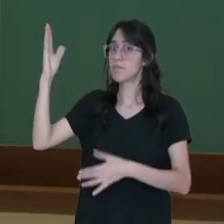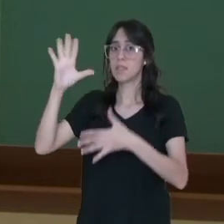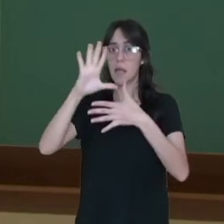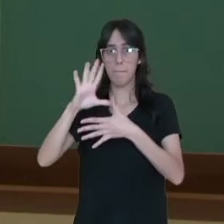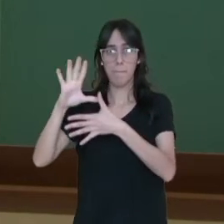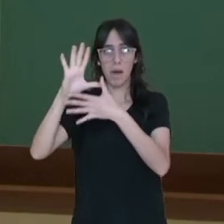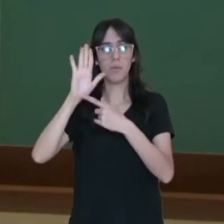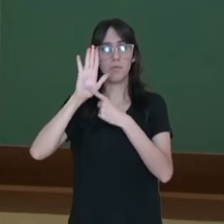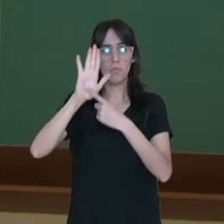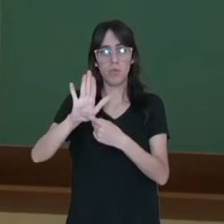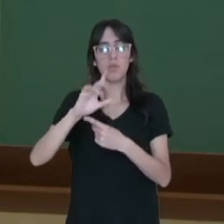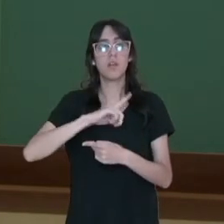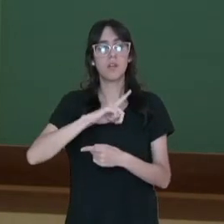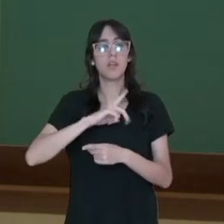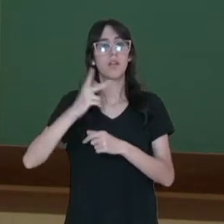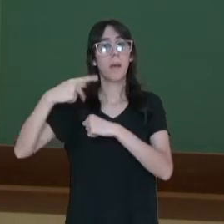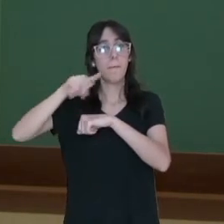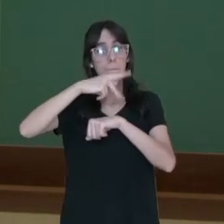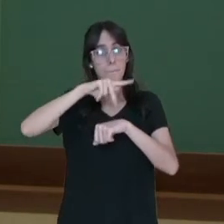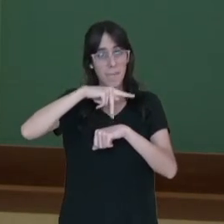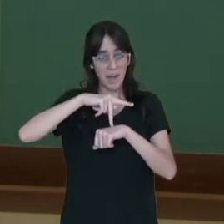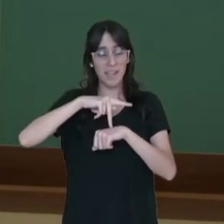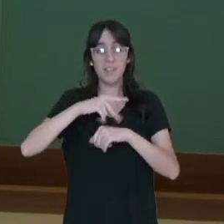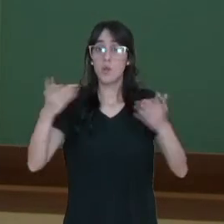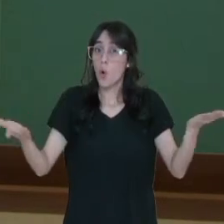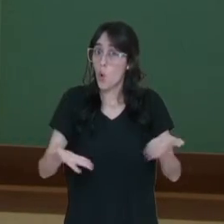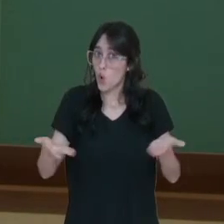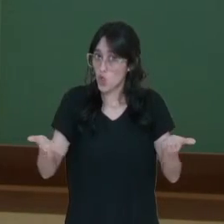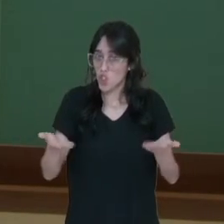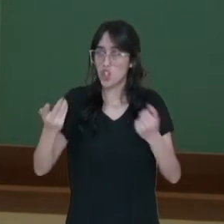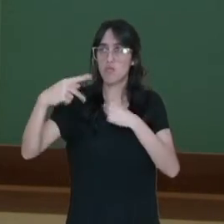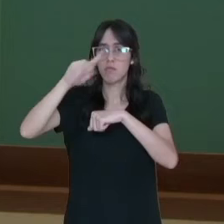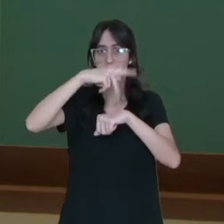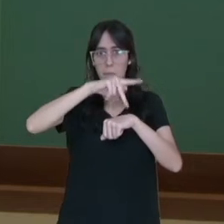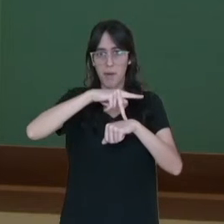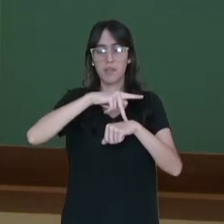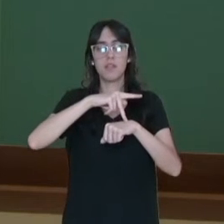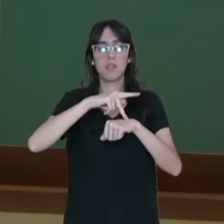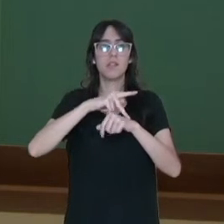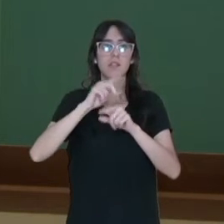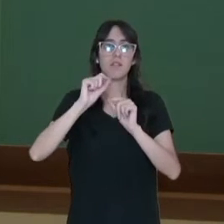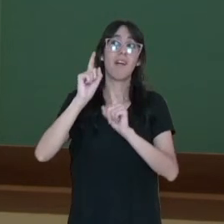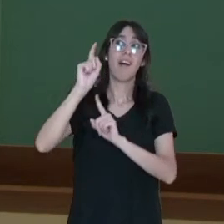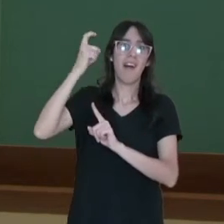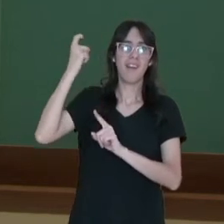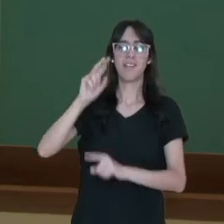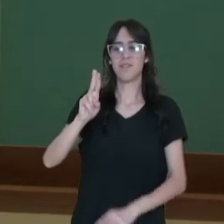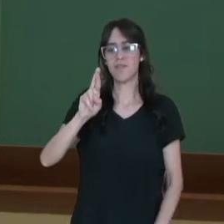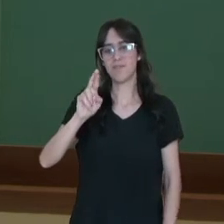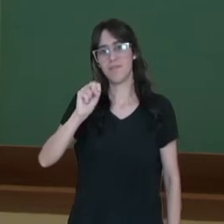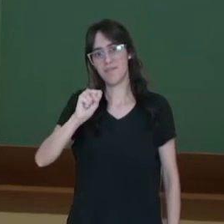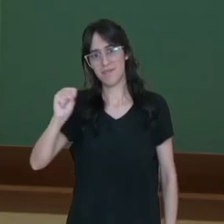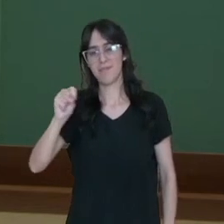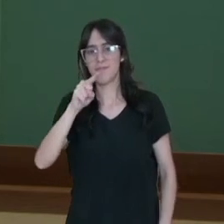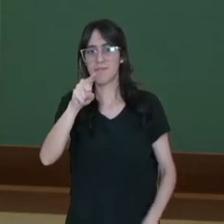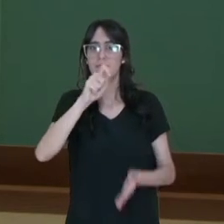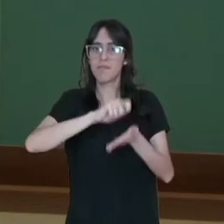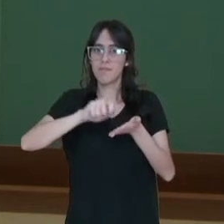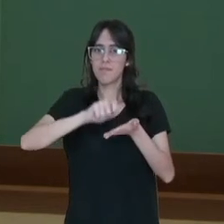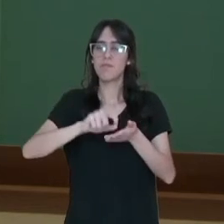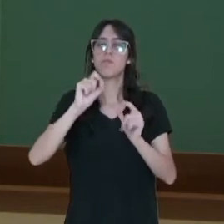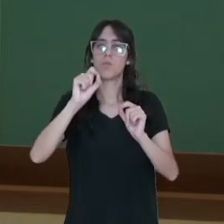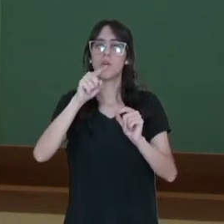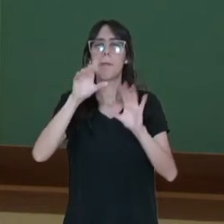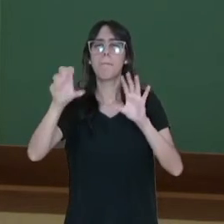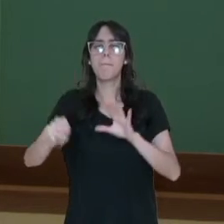para você dos atuais países que formavam a União Soviética. Tarefa para você, você vai pegar com a